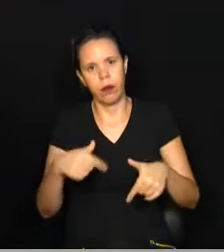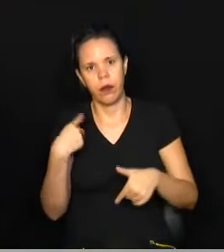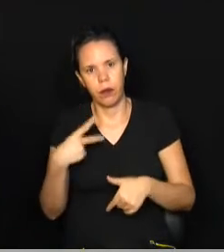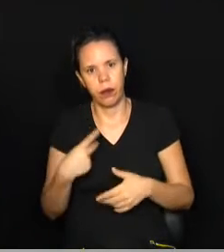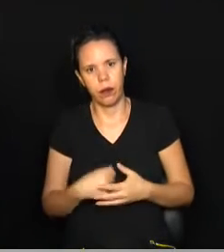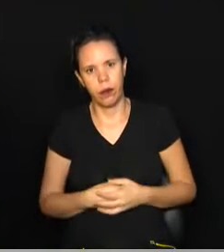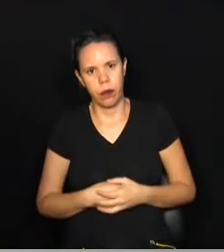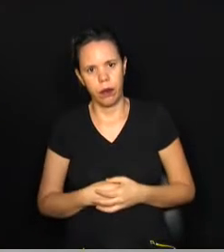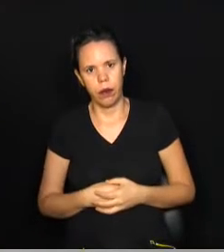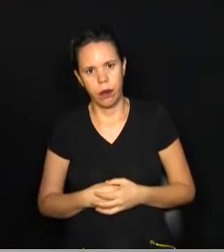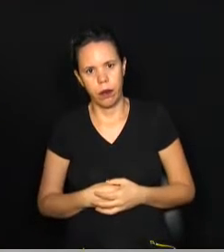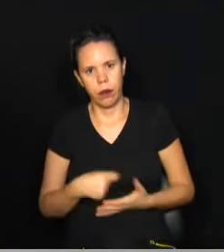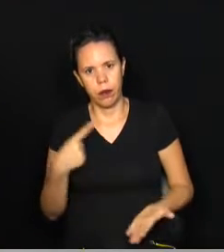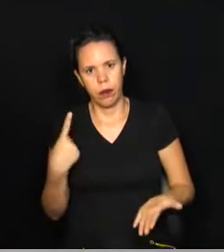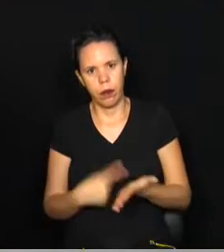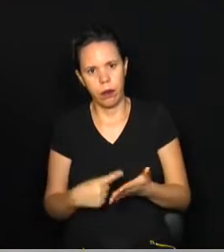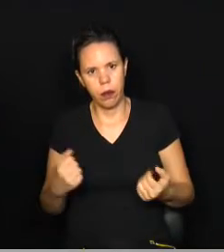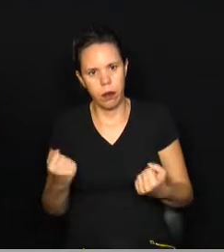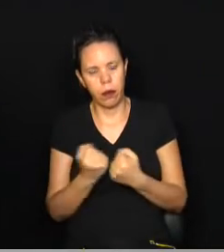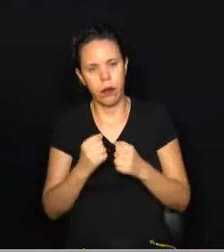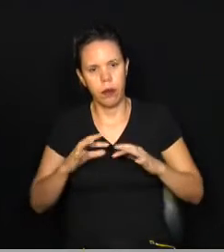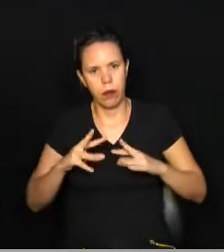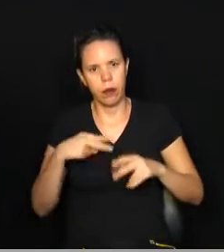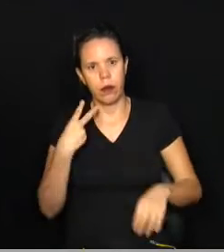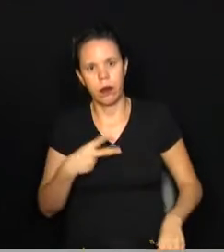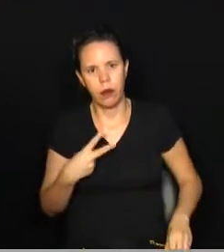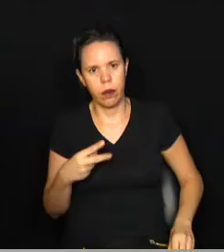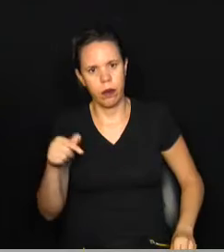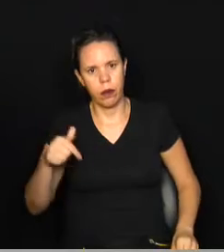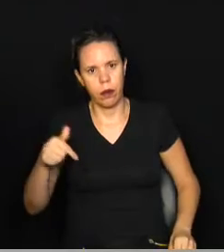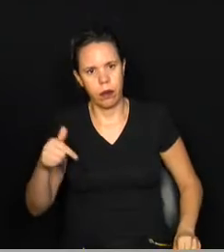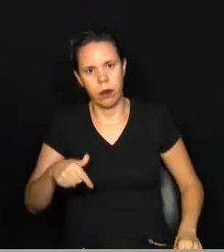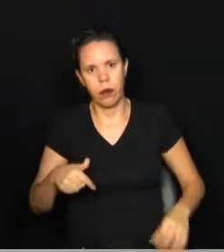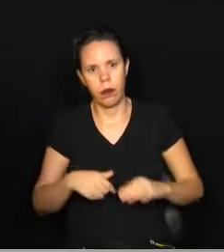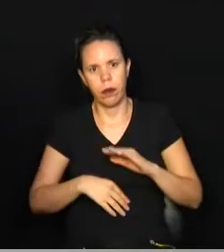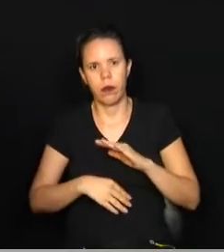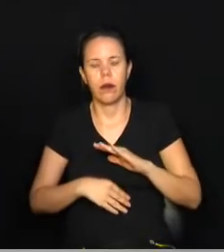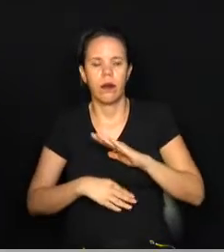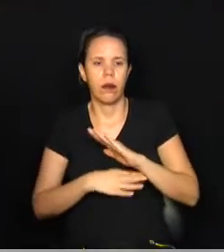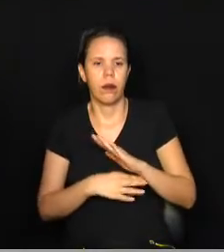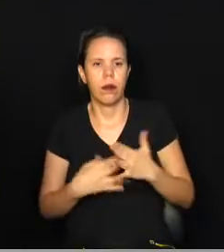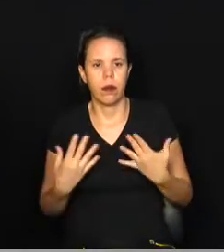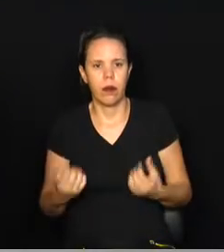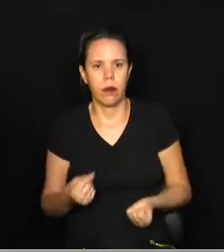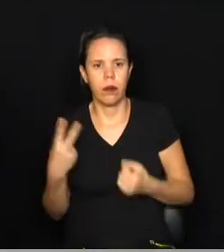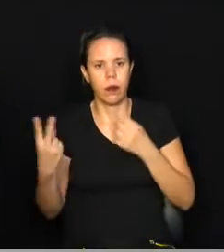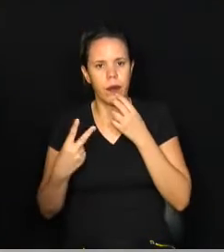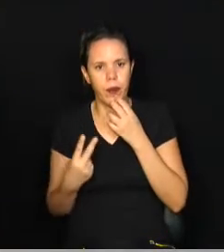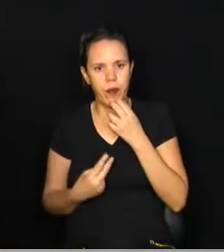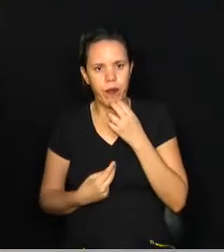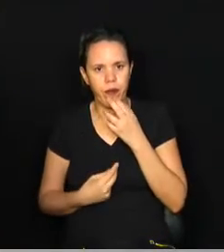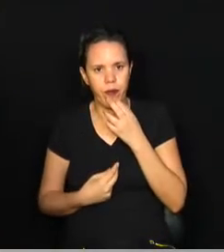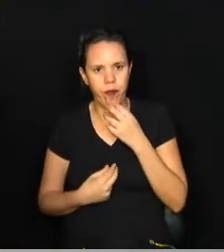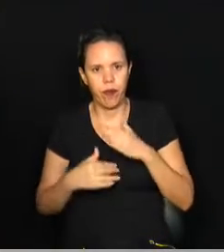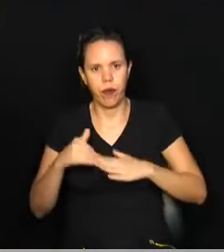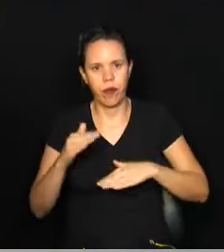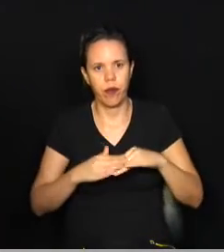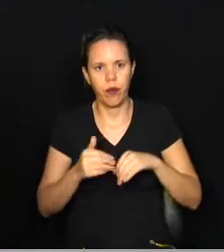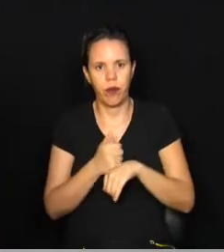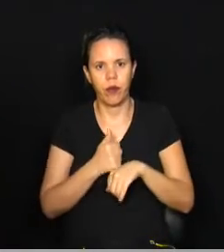vereador e contamos com o apoio de todos os nobres vereadores desta casa, reconhecendo o valor do